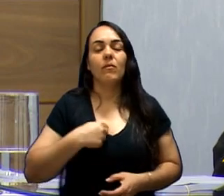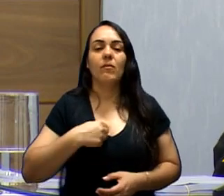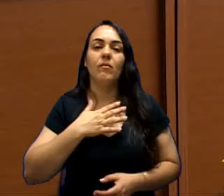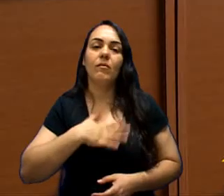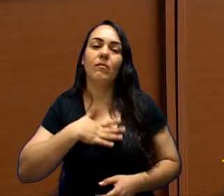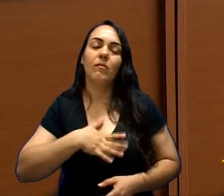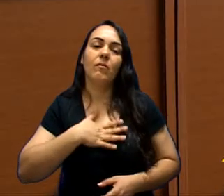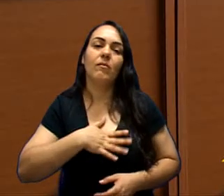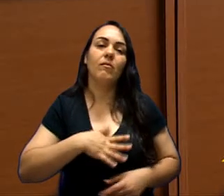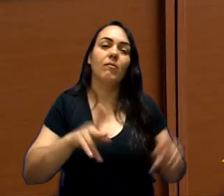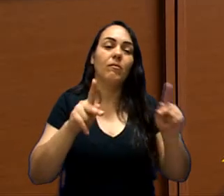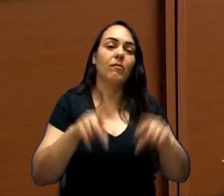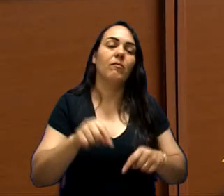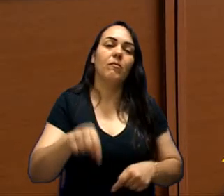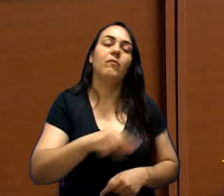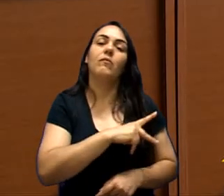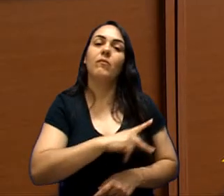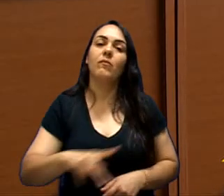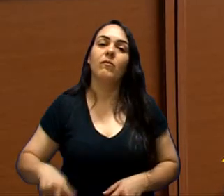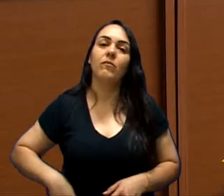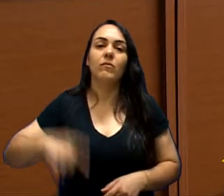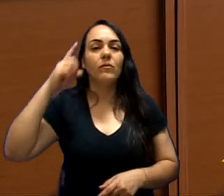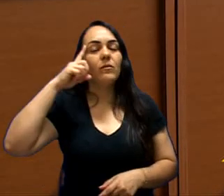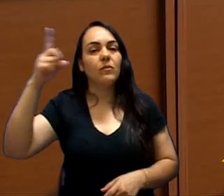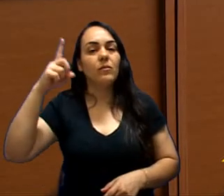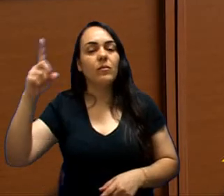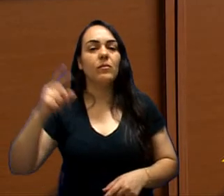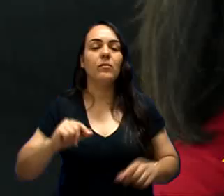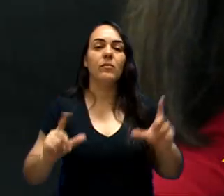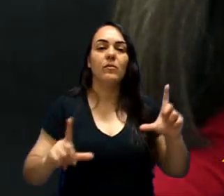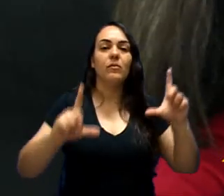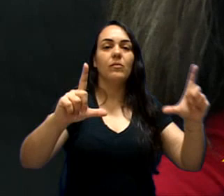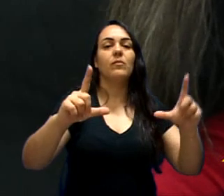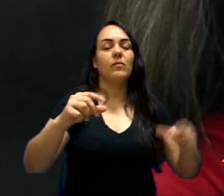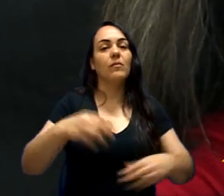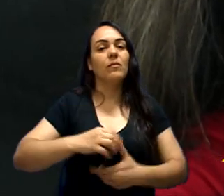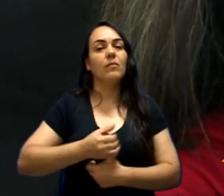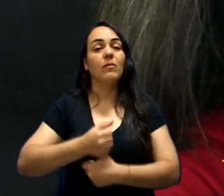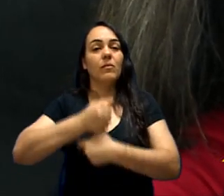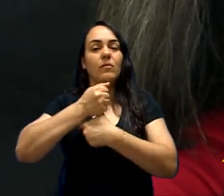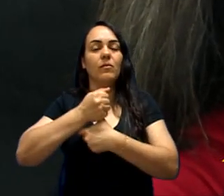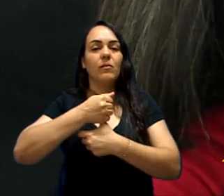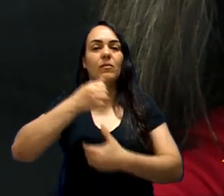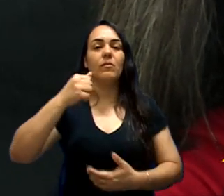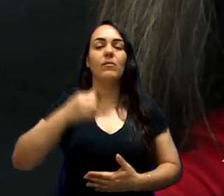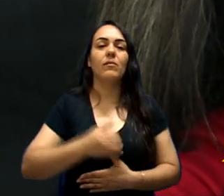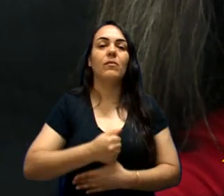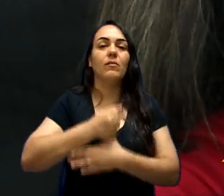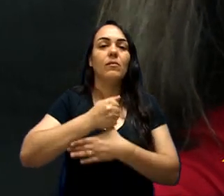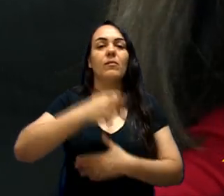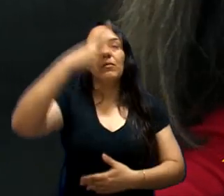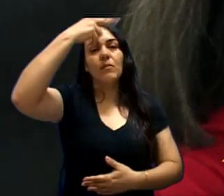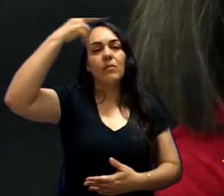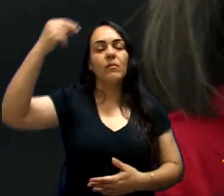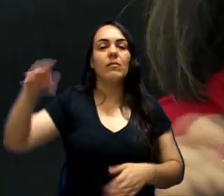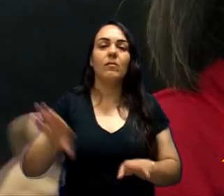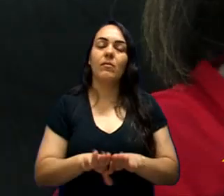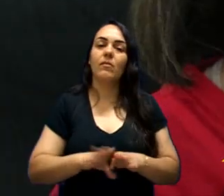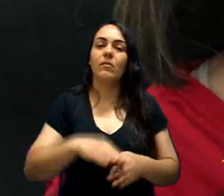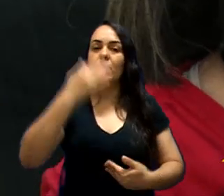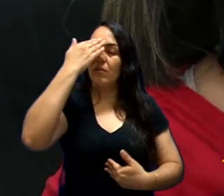Gostaria da presença de Vossa Excelência no dia da concessão do título e do líder da prefeita aqui.